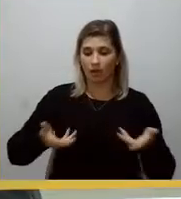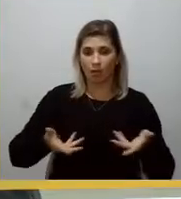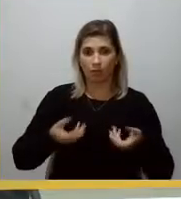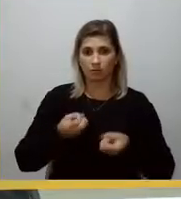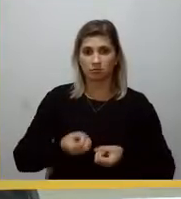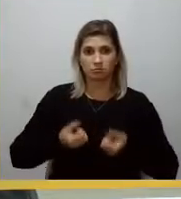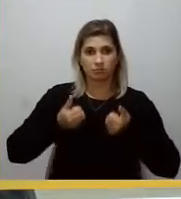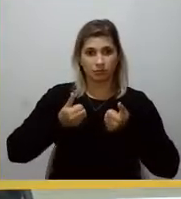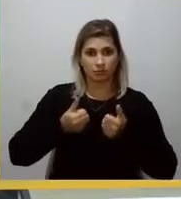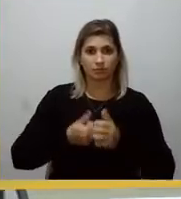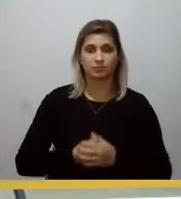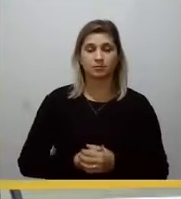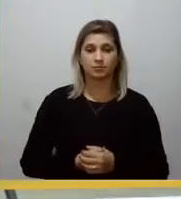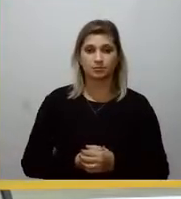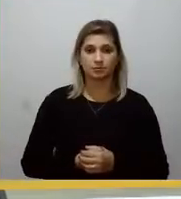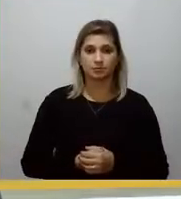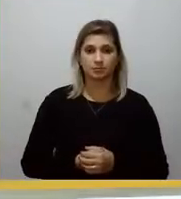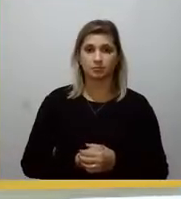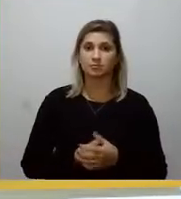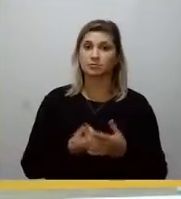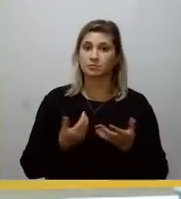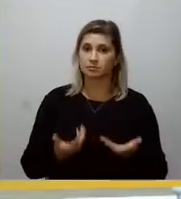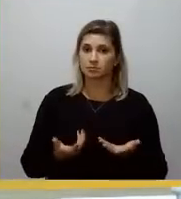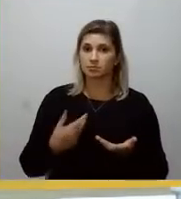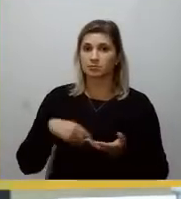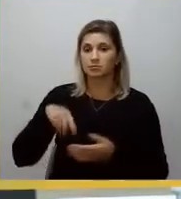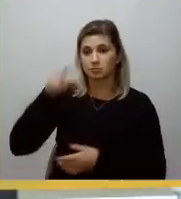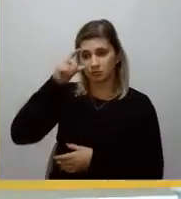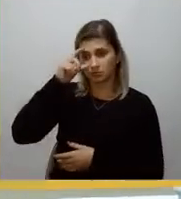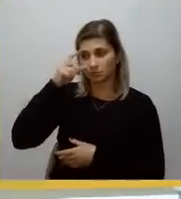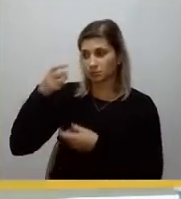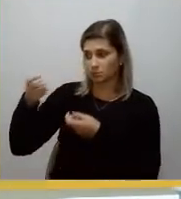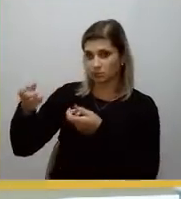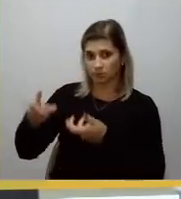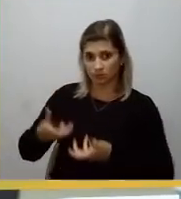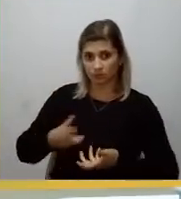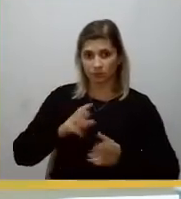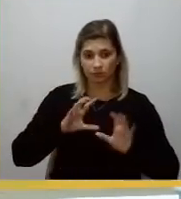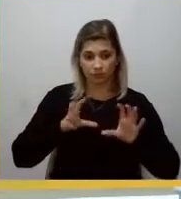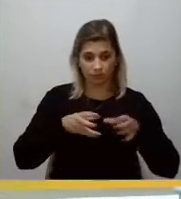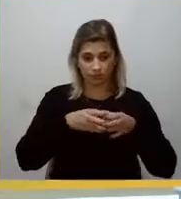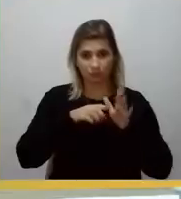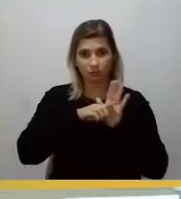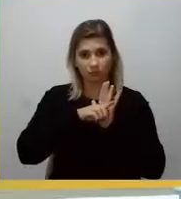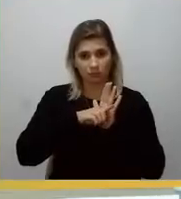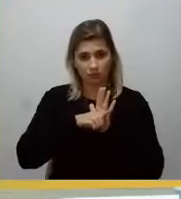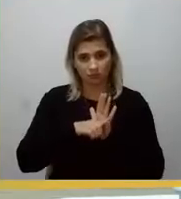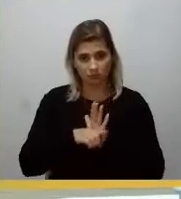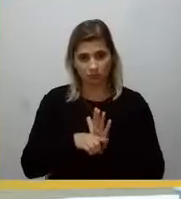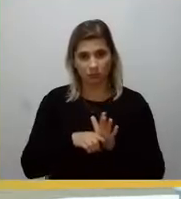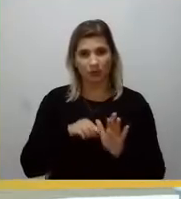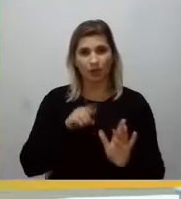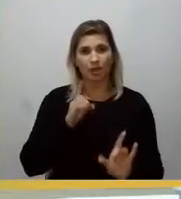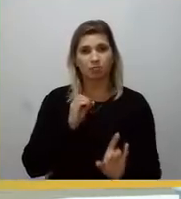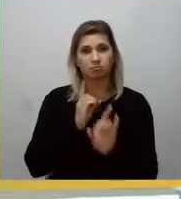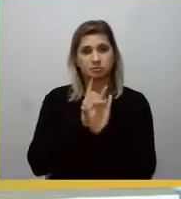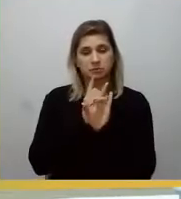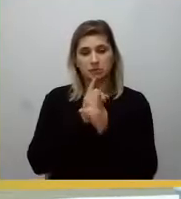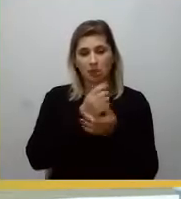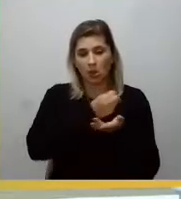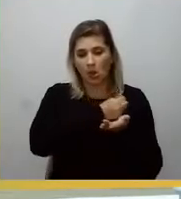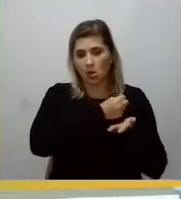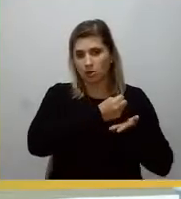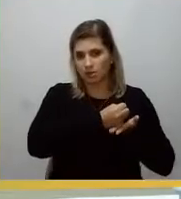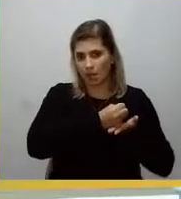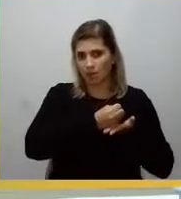inquérito. Como bem o vereador doutor Heron falou, essa comissão parlamentar de inquérito ela visa investigar contratos